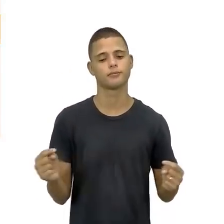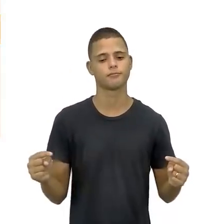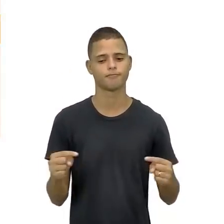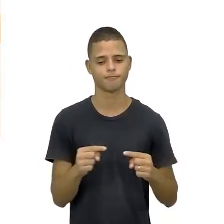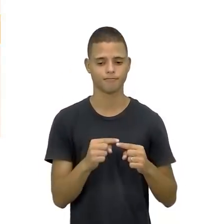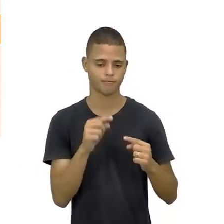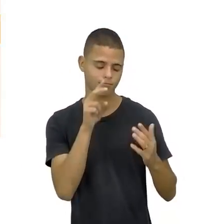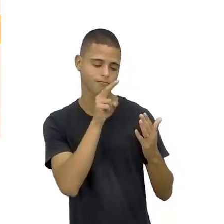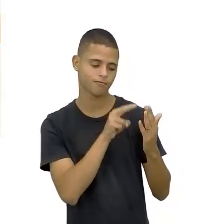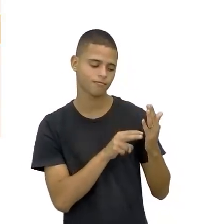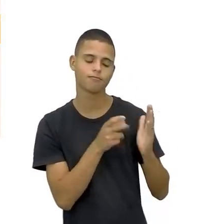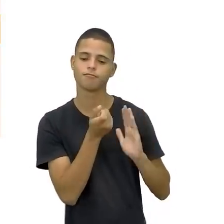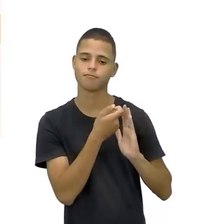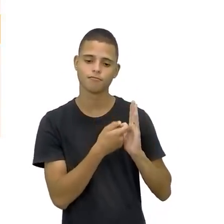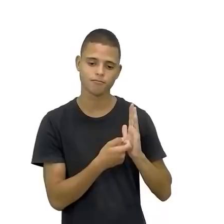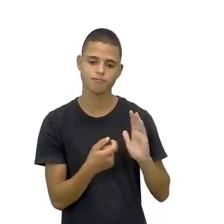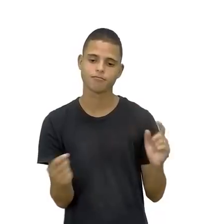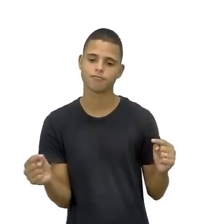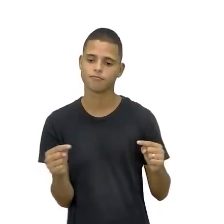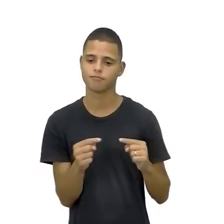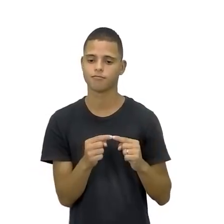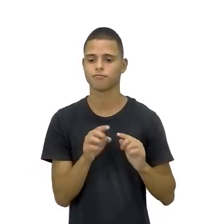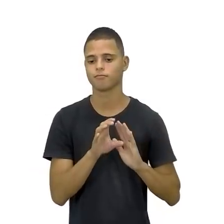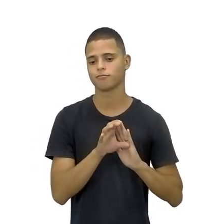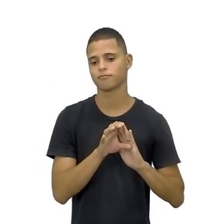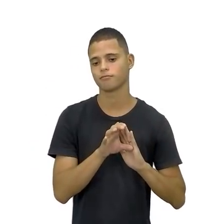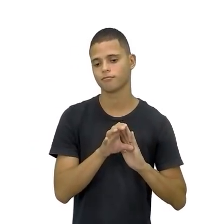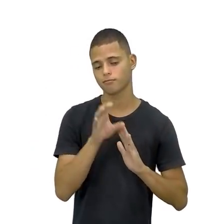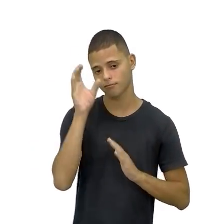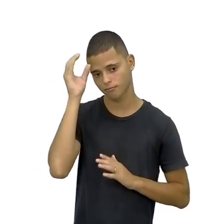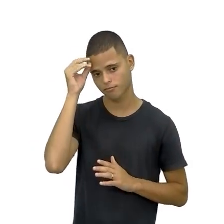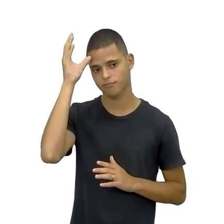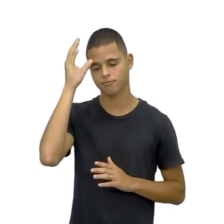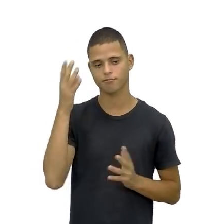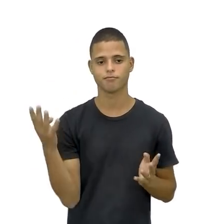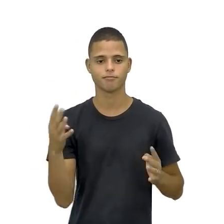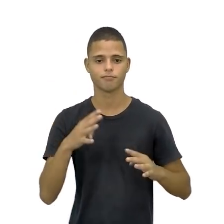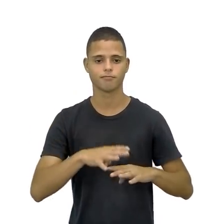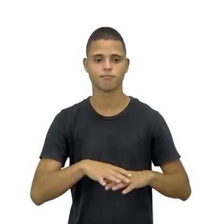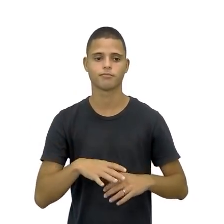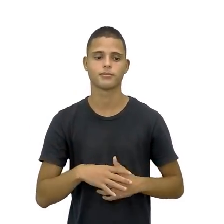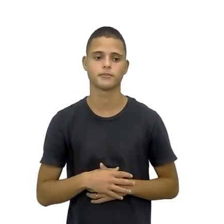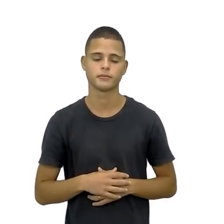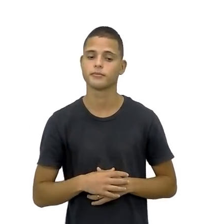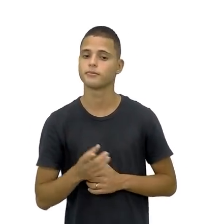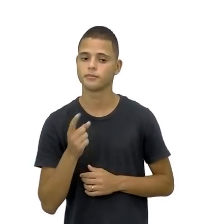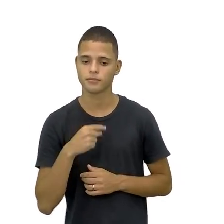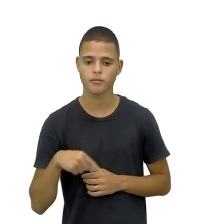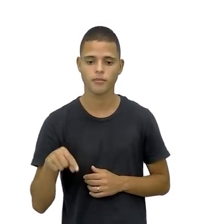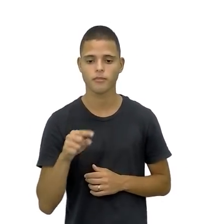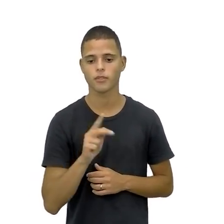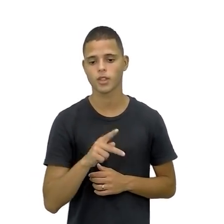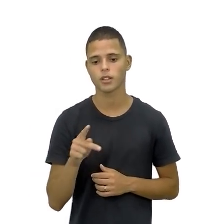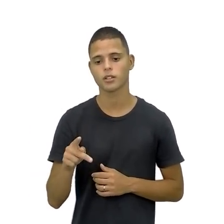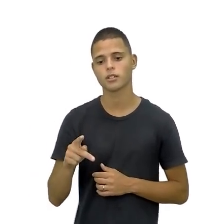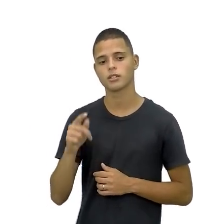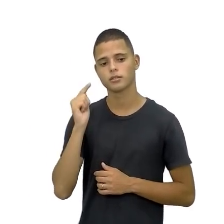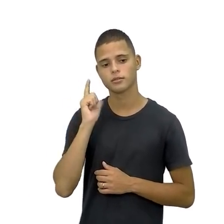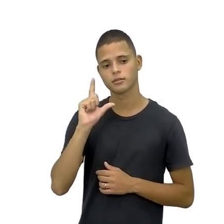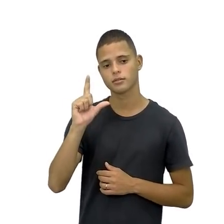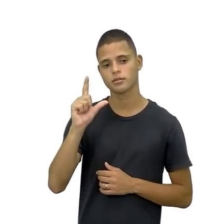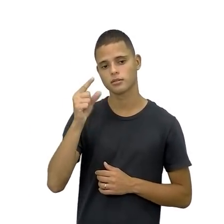leitura e escrita, né, e o conhecimento matemático. Então, nós, professores aqui, tivemos a ideia, né,